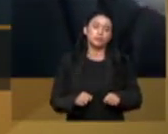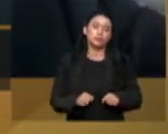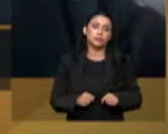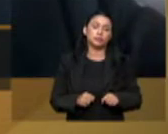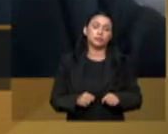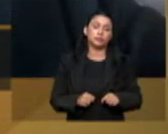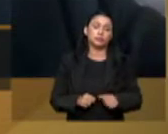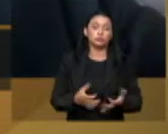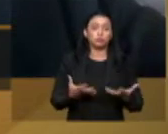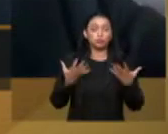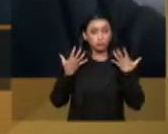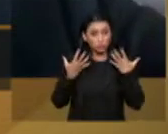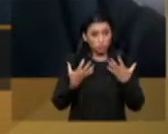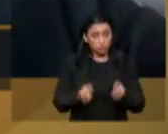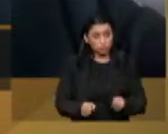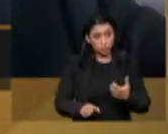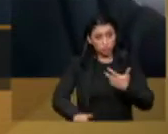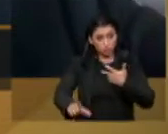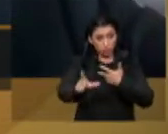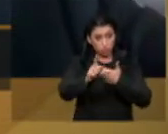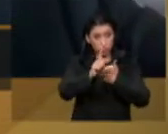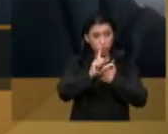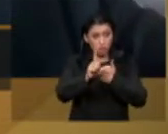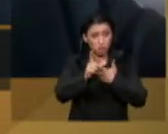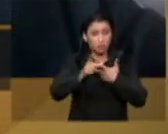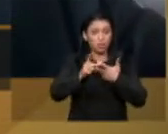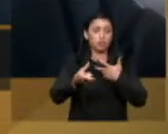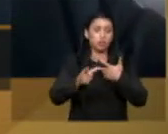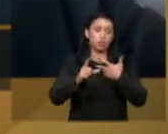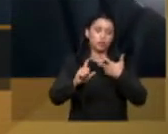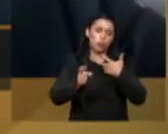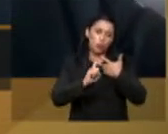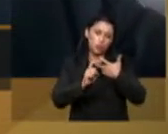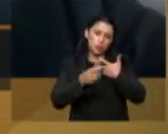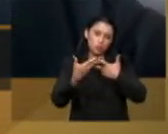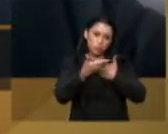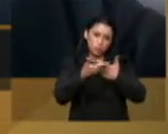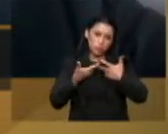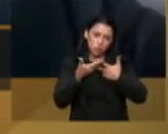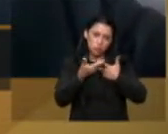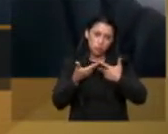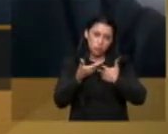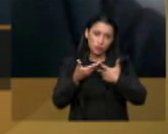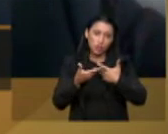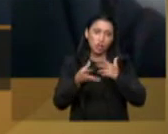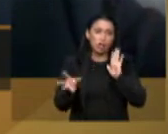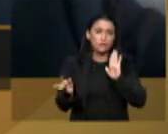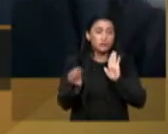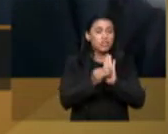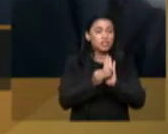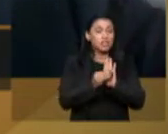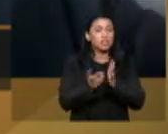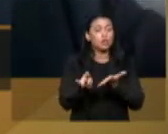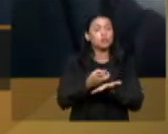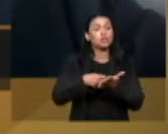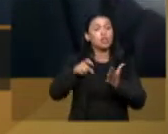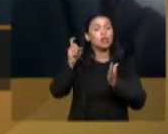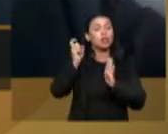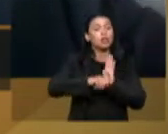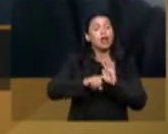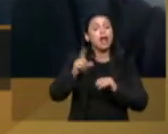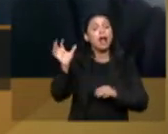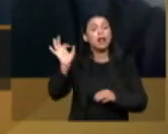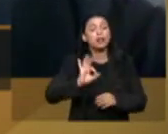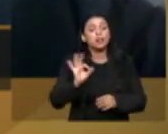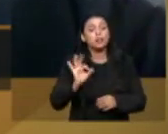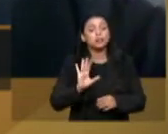dessa concessão do legislativo com relação ao poder executivo na fixação de alíquotas, é quando vou